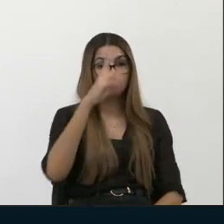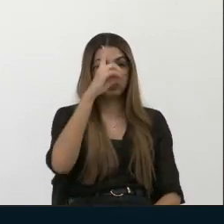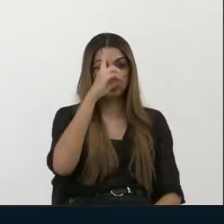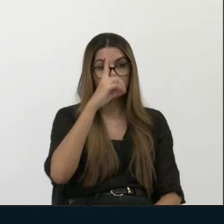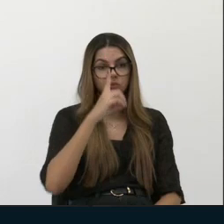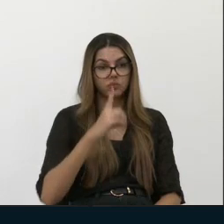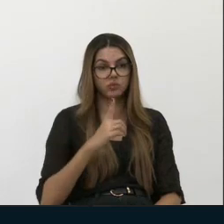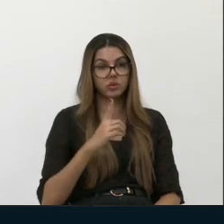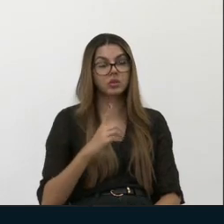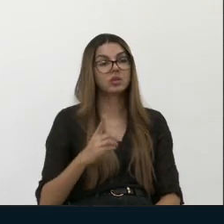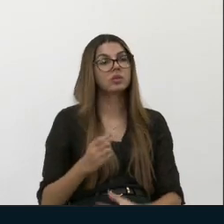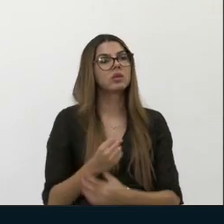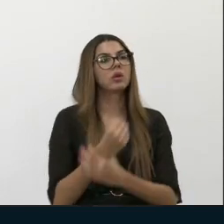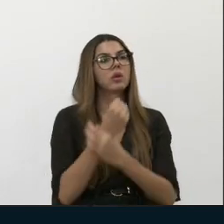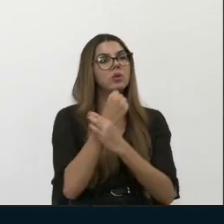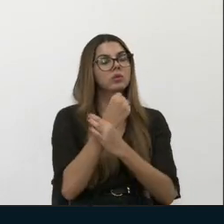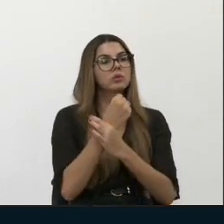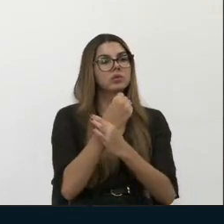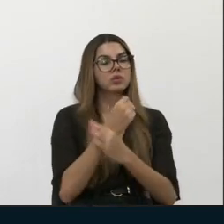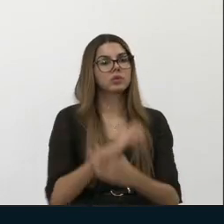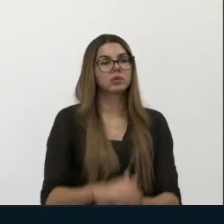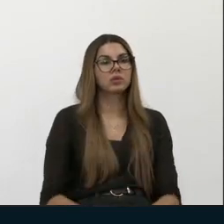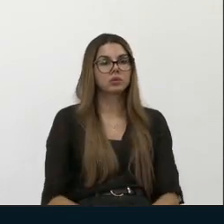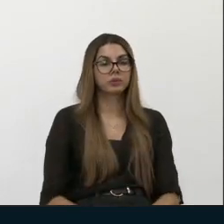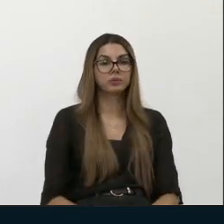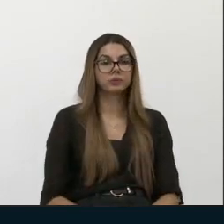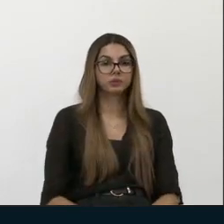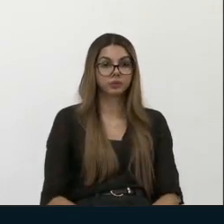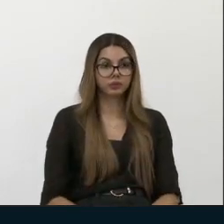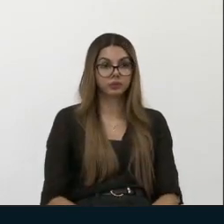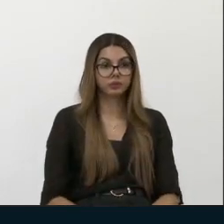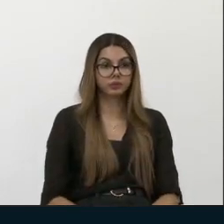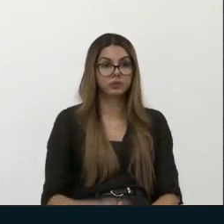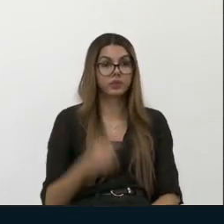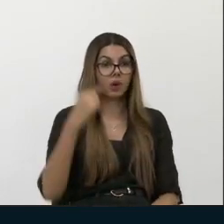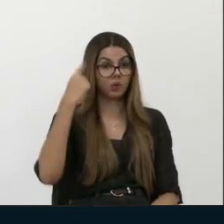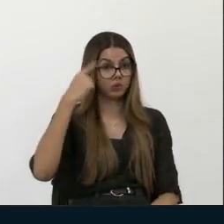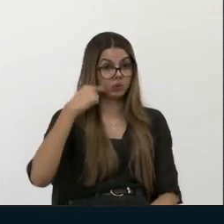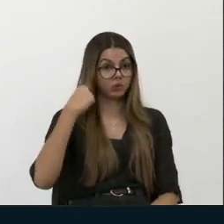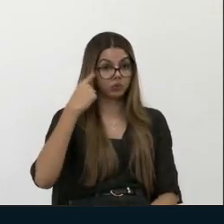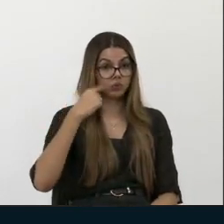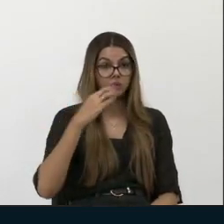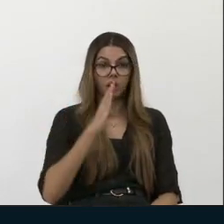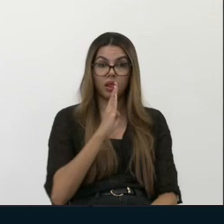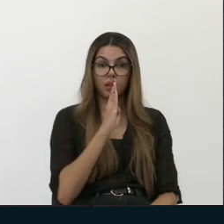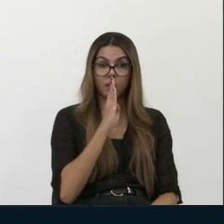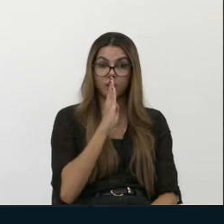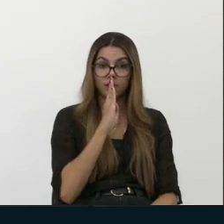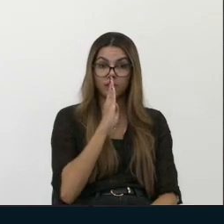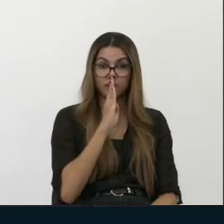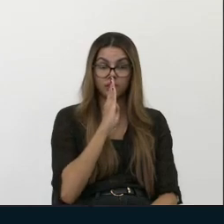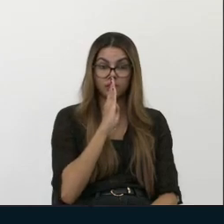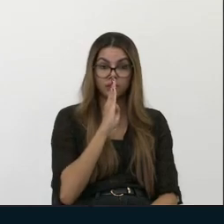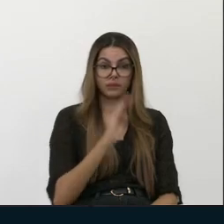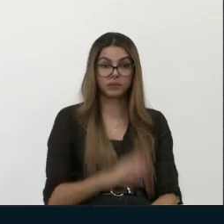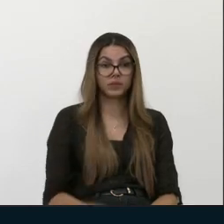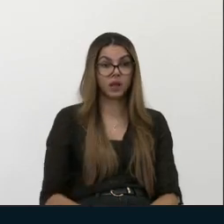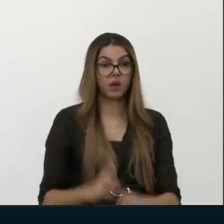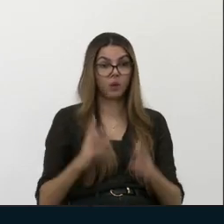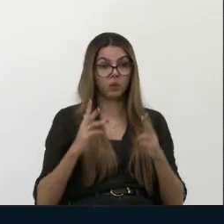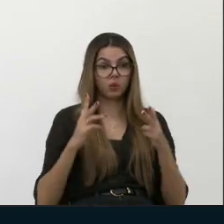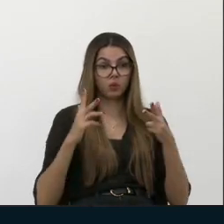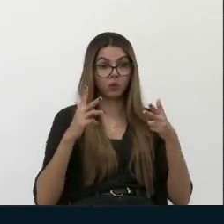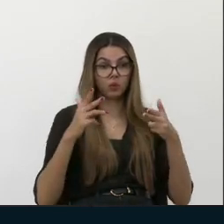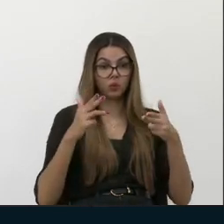de defesa, em relação ao nosso direito de ampla defesa. A advocacia calada é a mesma coisa